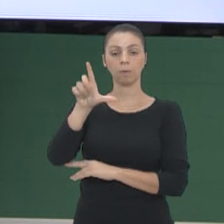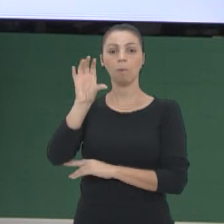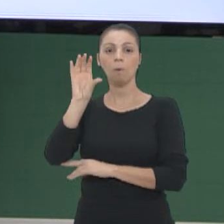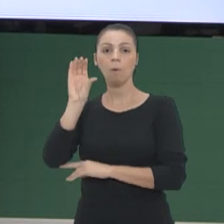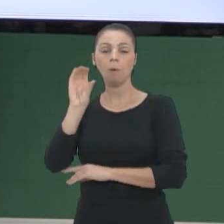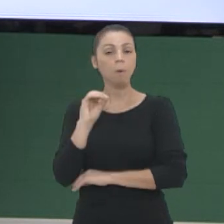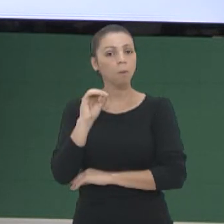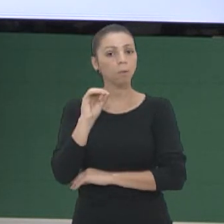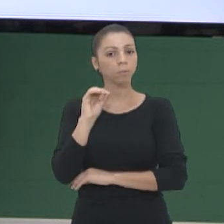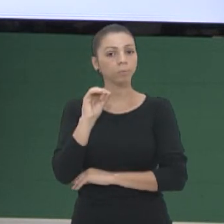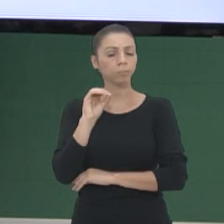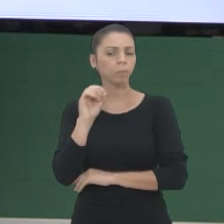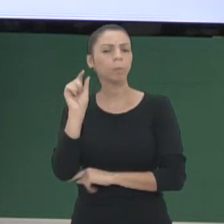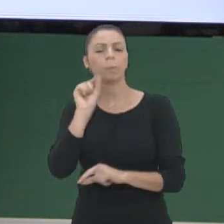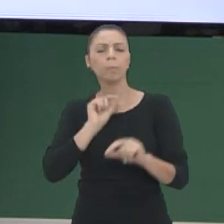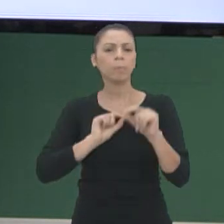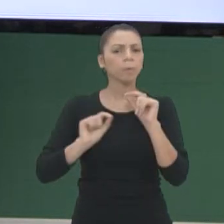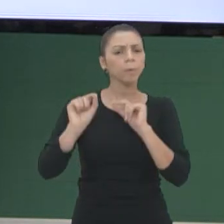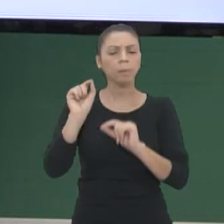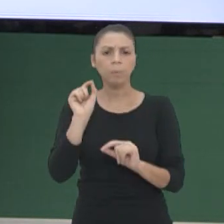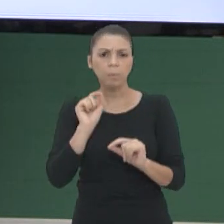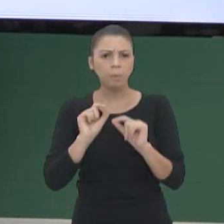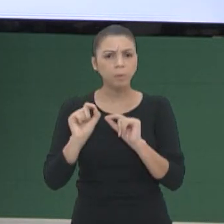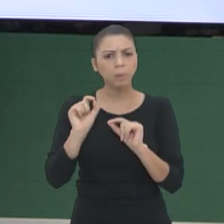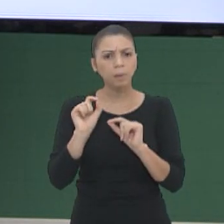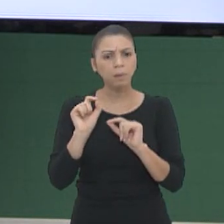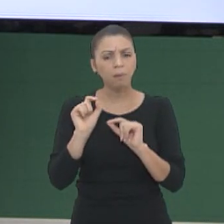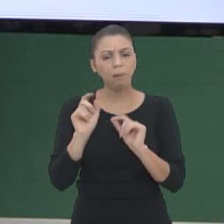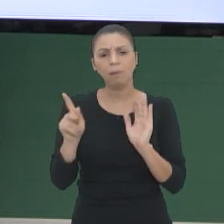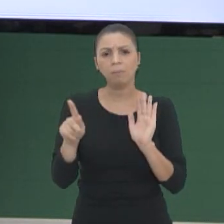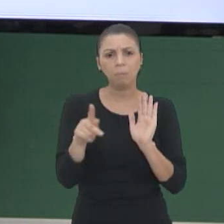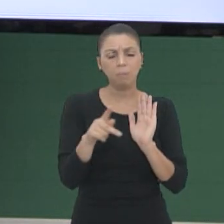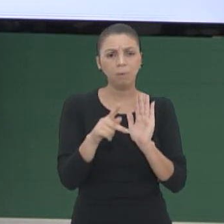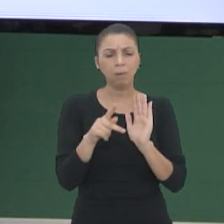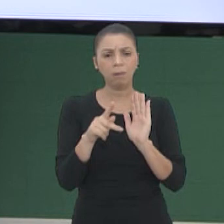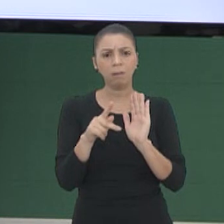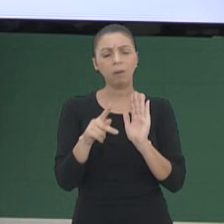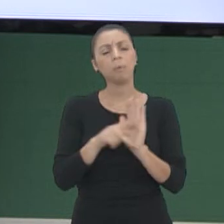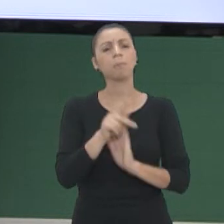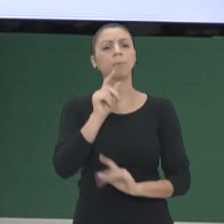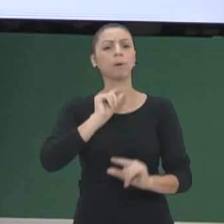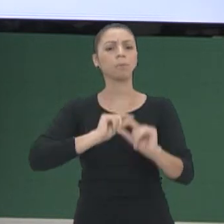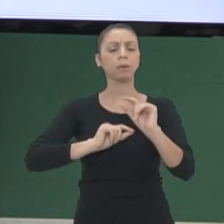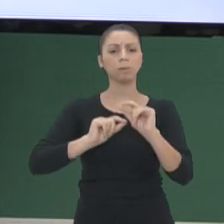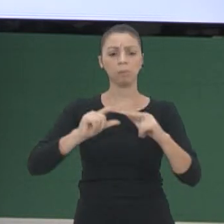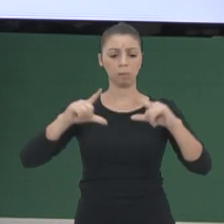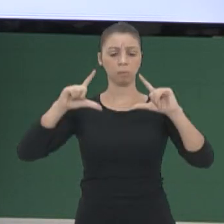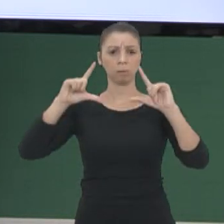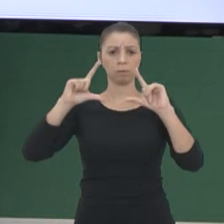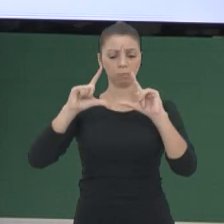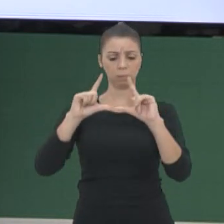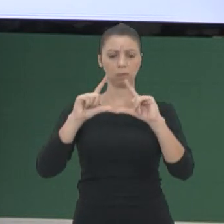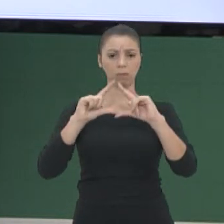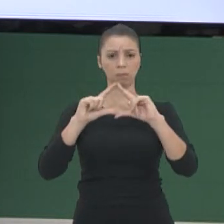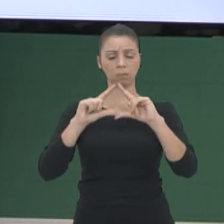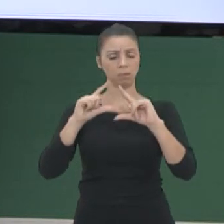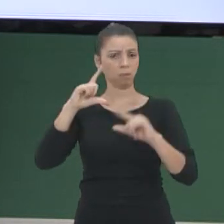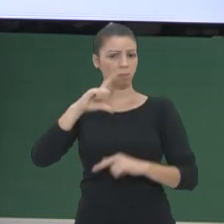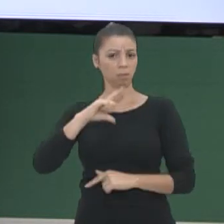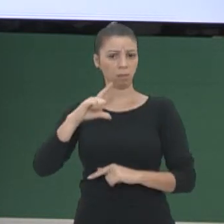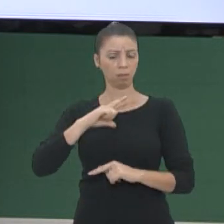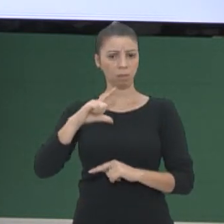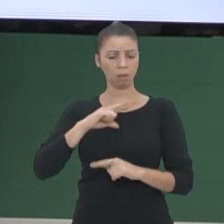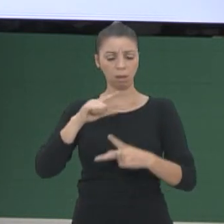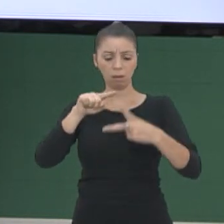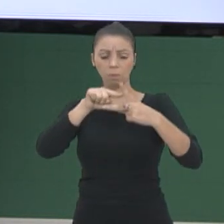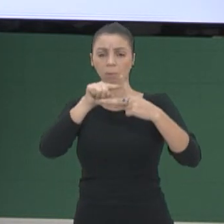o obtusângulo. Então, por definição própria, eu estou falando de quem? De um triângulo que tem um ângulo